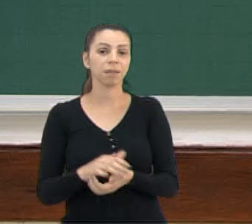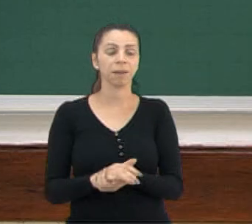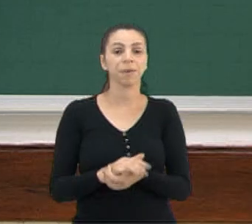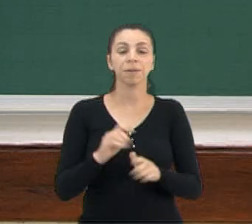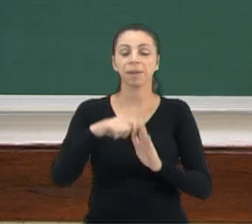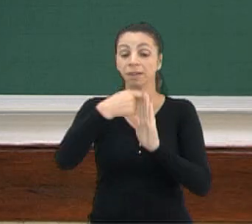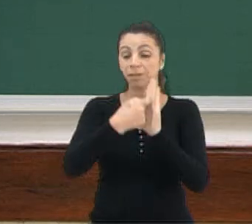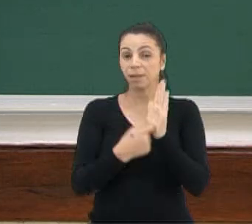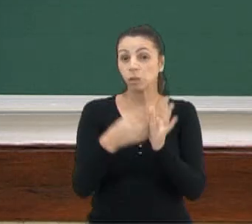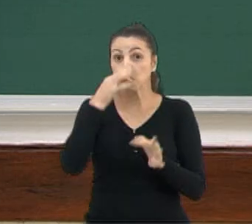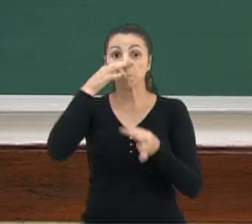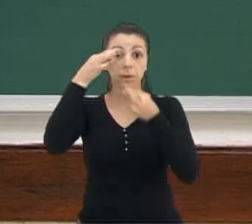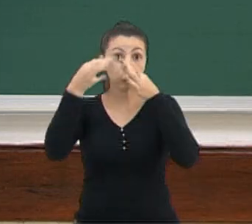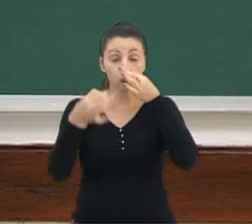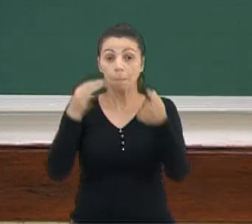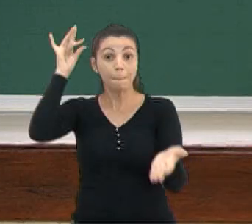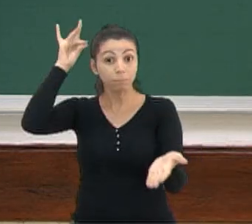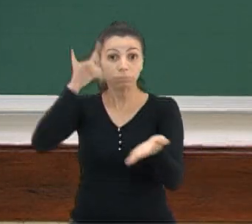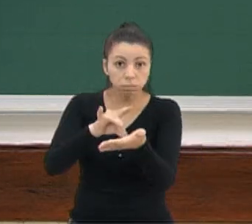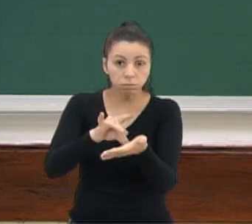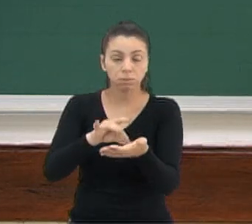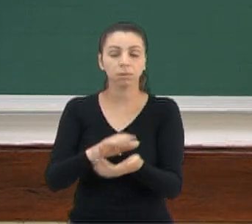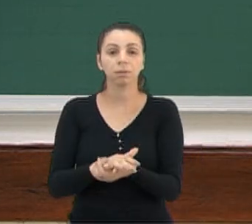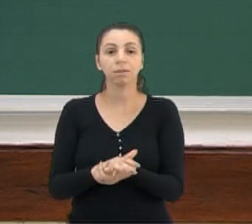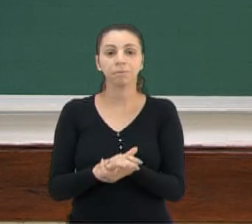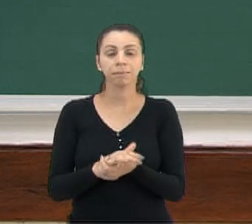aquele texto de opinião que a gente leu na aula passada.